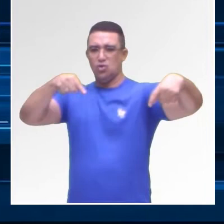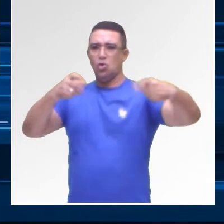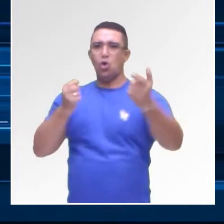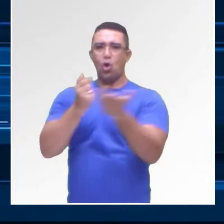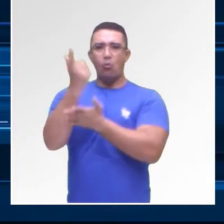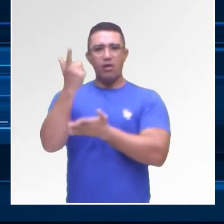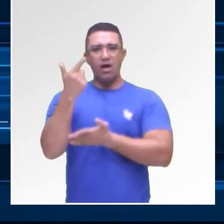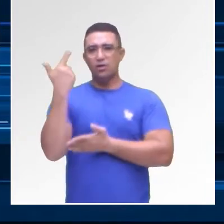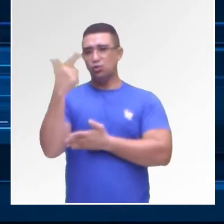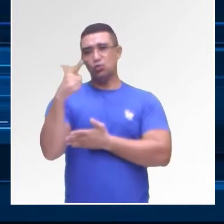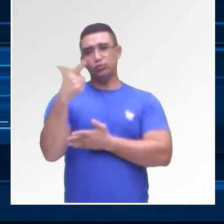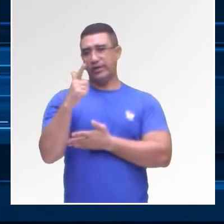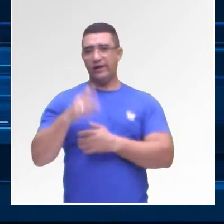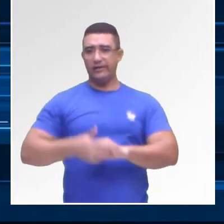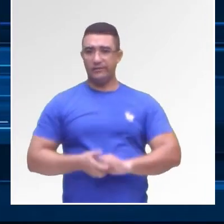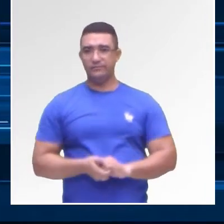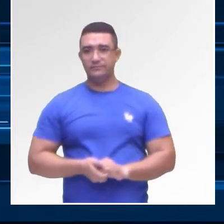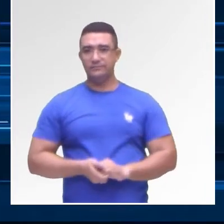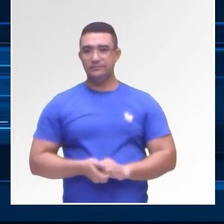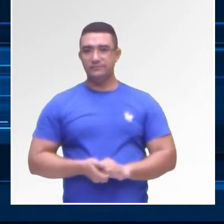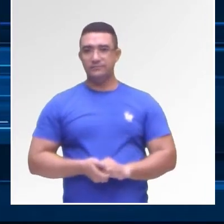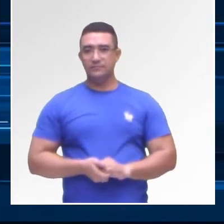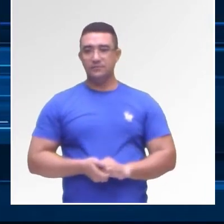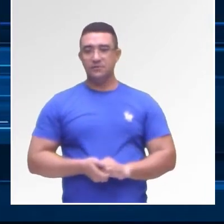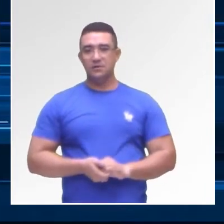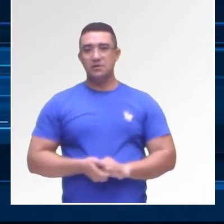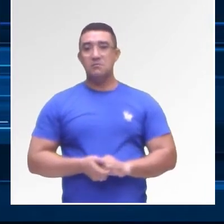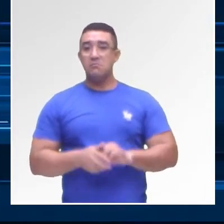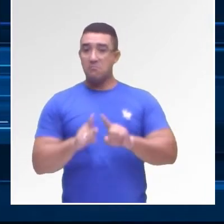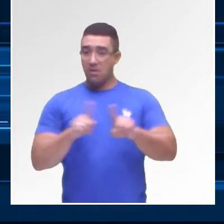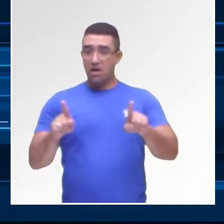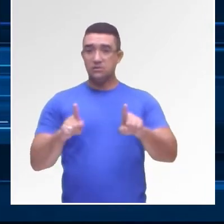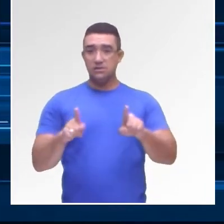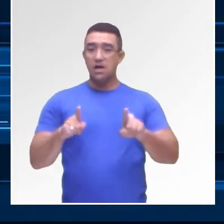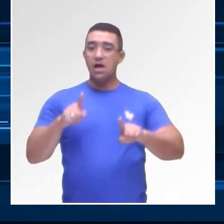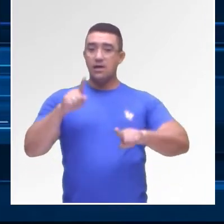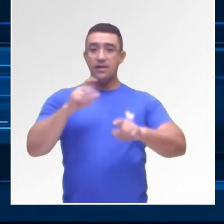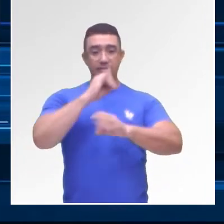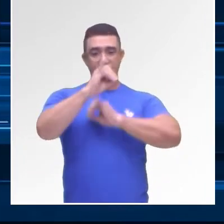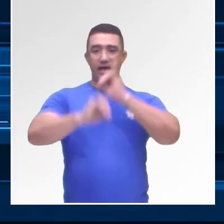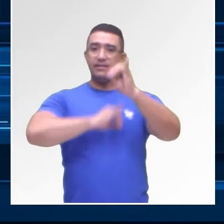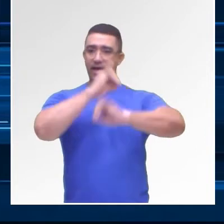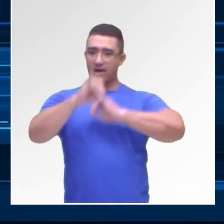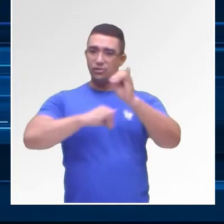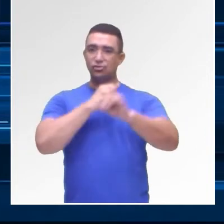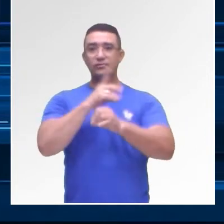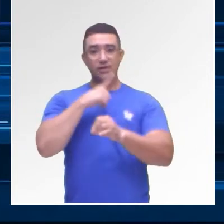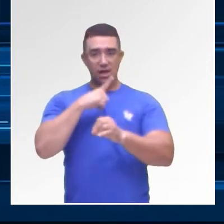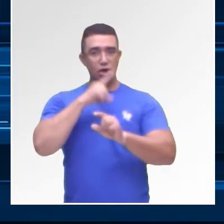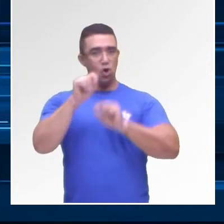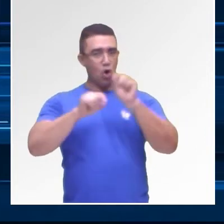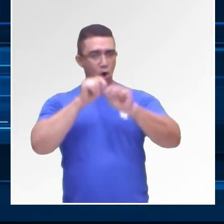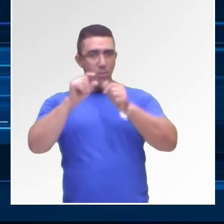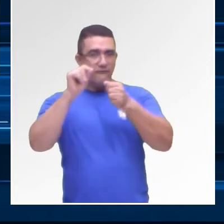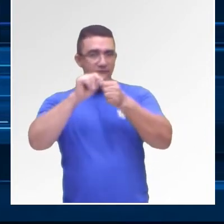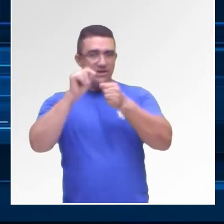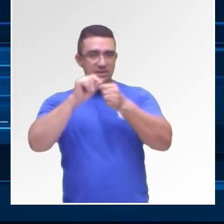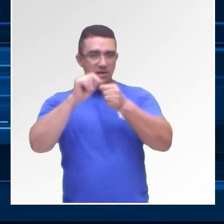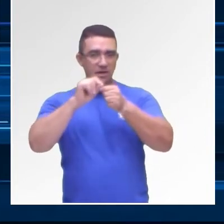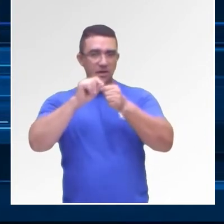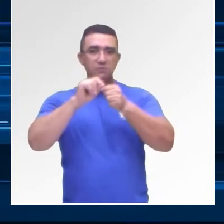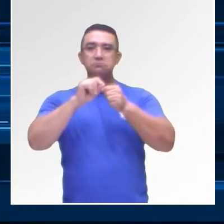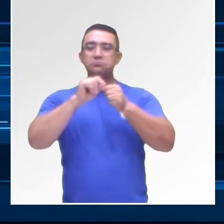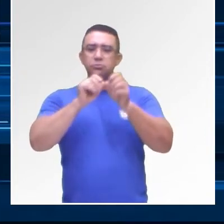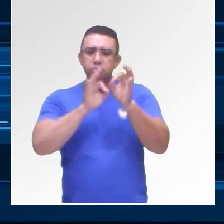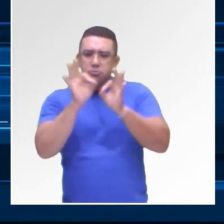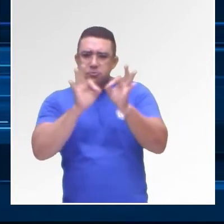prancha de garrafa PET. Existem na internet já um monte de tutoriais de pessoas que já conseguiram fazer